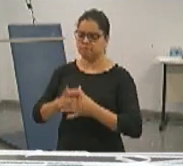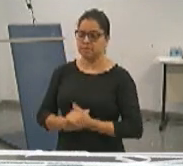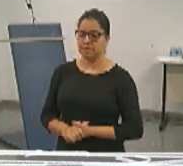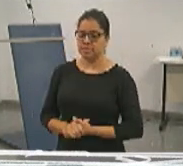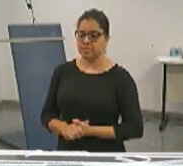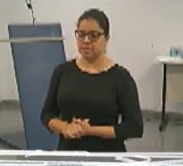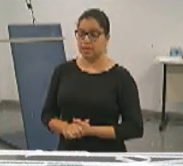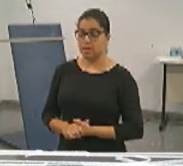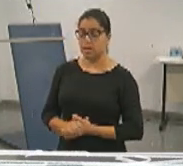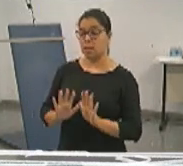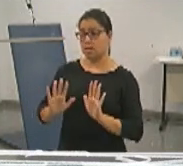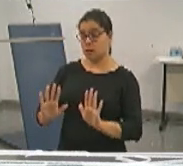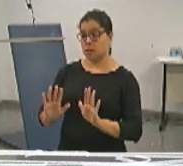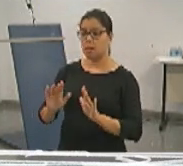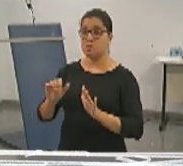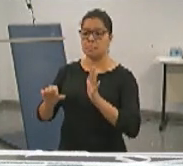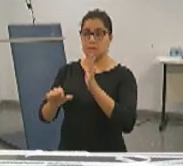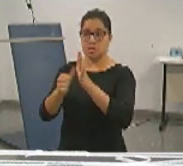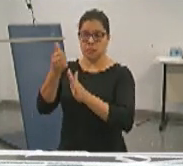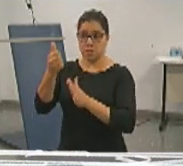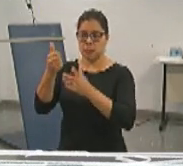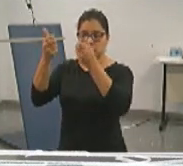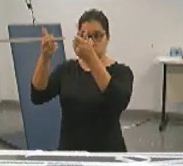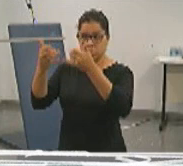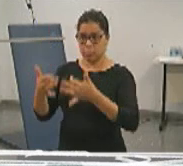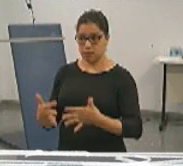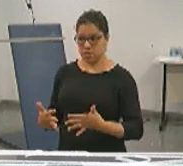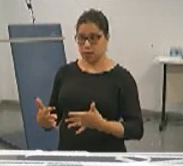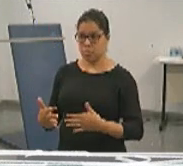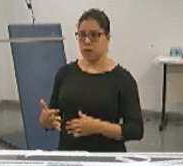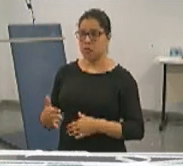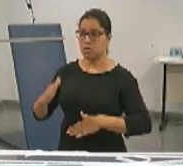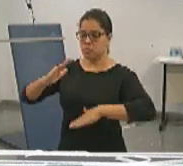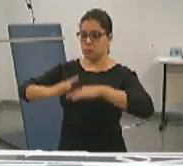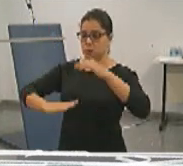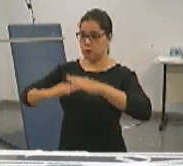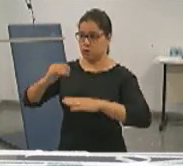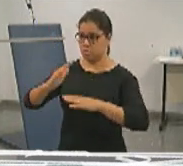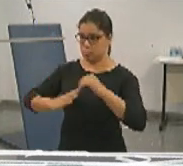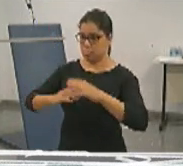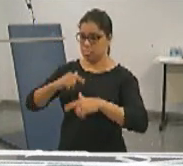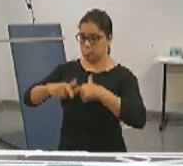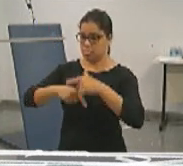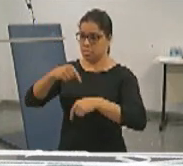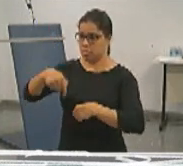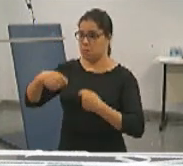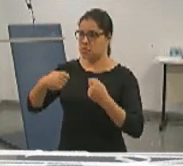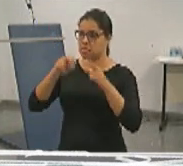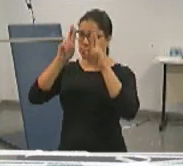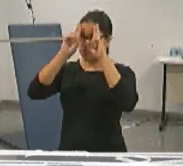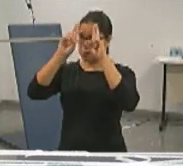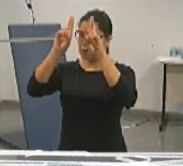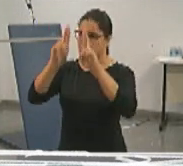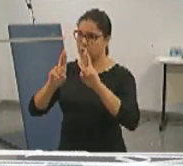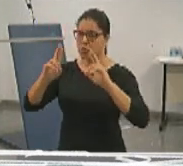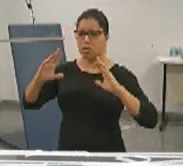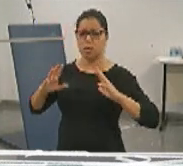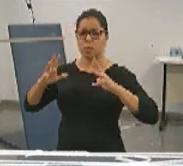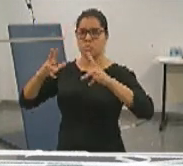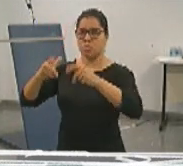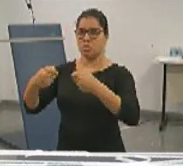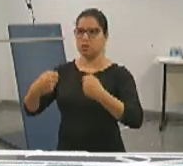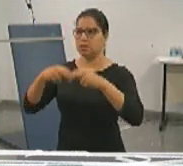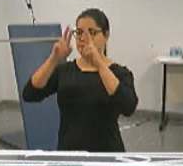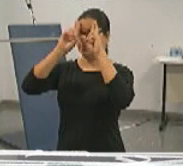Primeiro, a gente tem que colocar o seguinte, os nossos servidores eles têm que ser respeitados, todos eles.